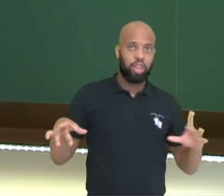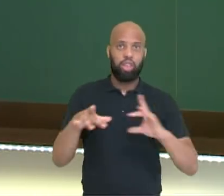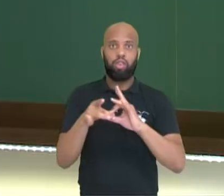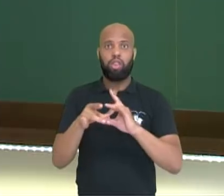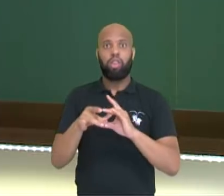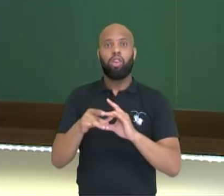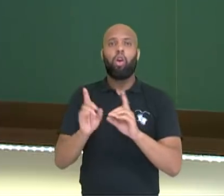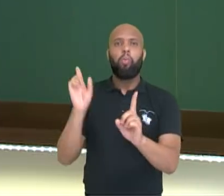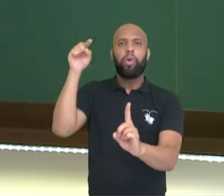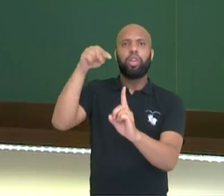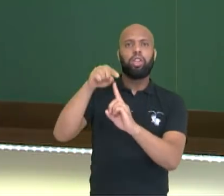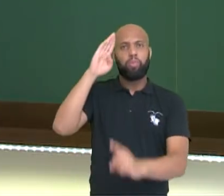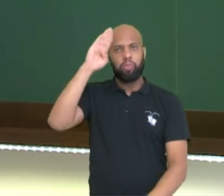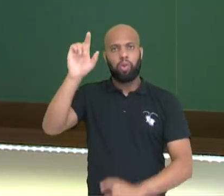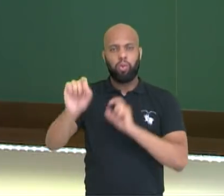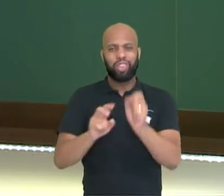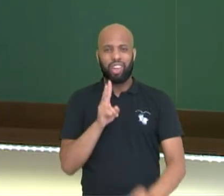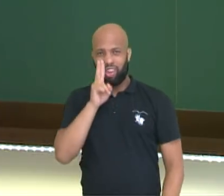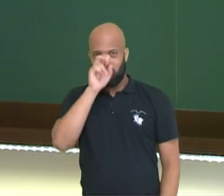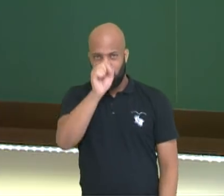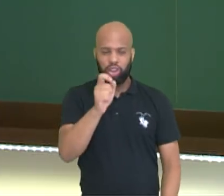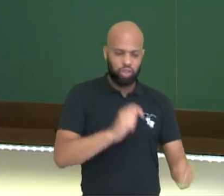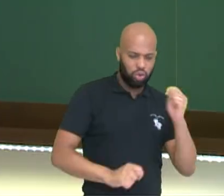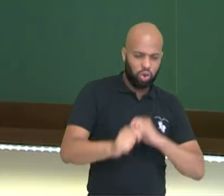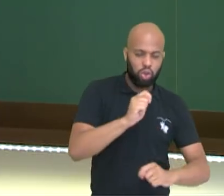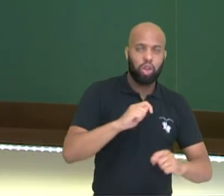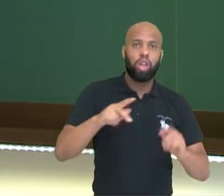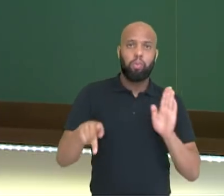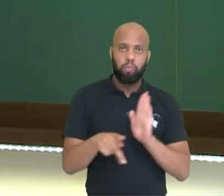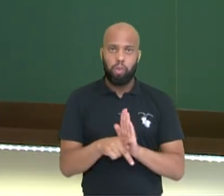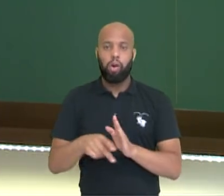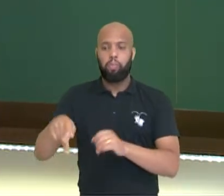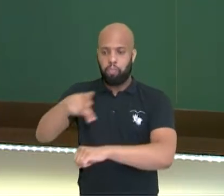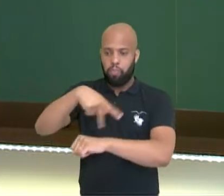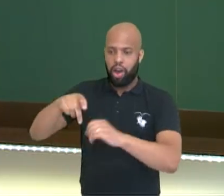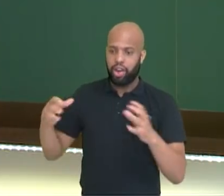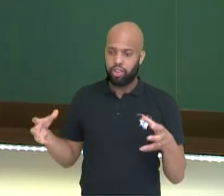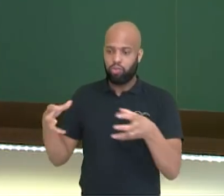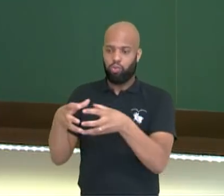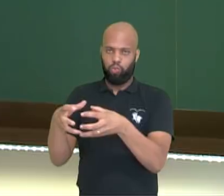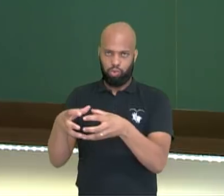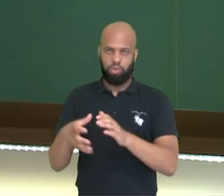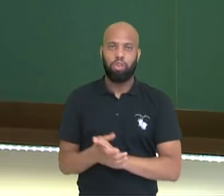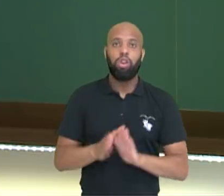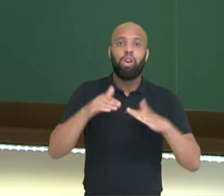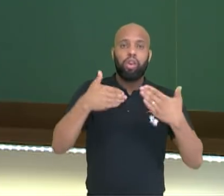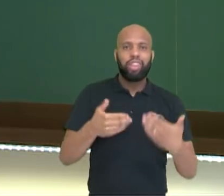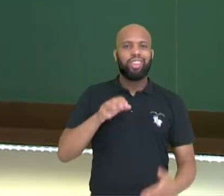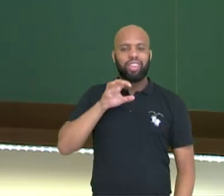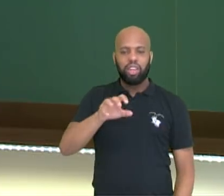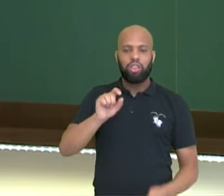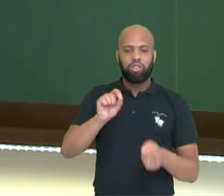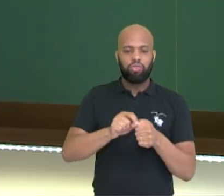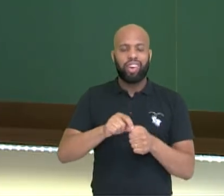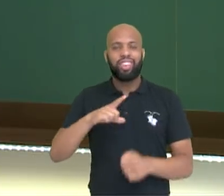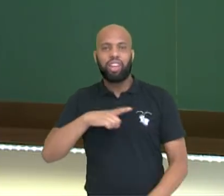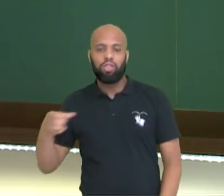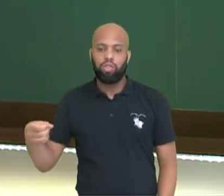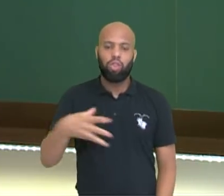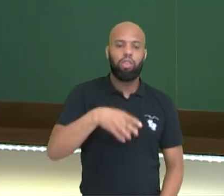é o fortalecimento econômico dos países membros deste bloco. E isto já faz com que haja uma